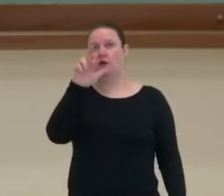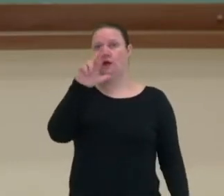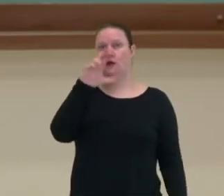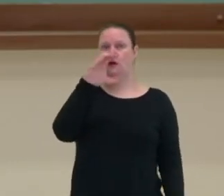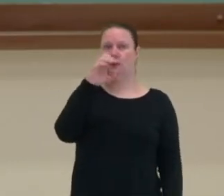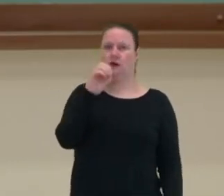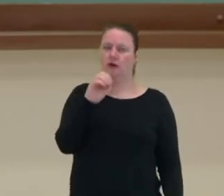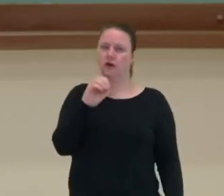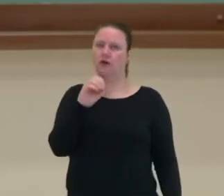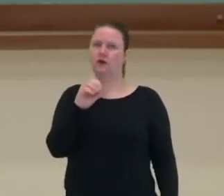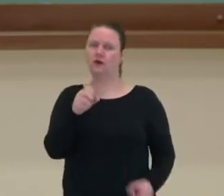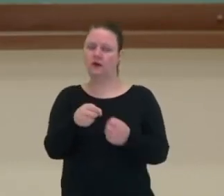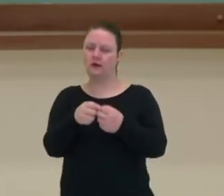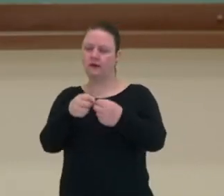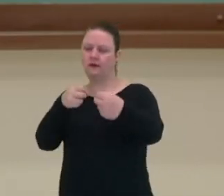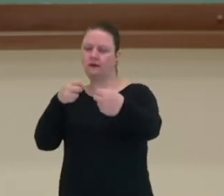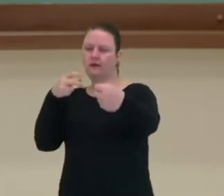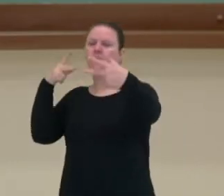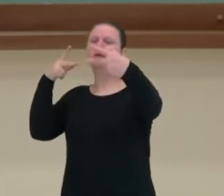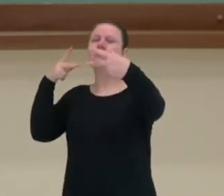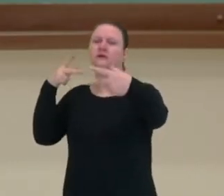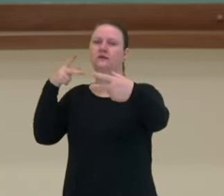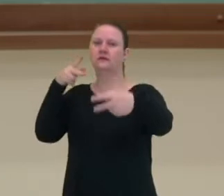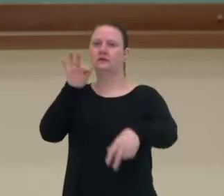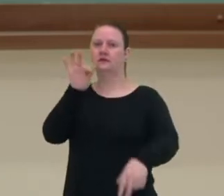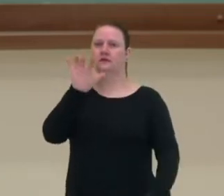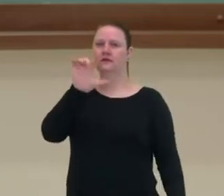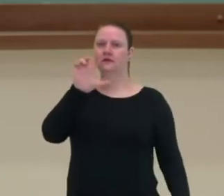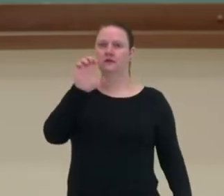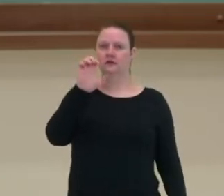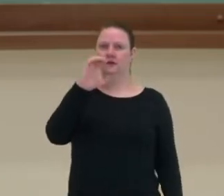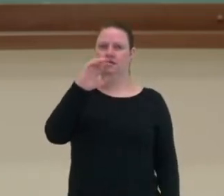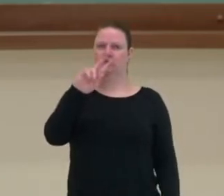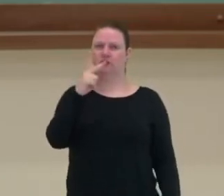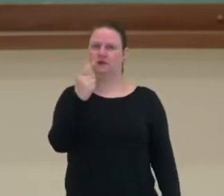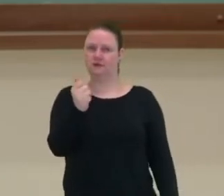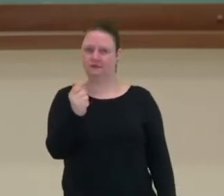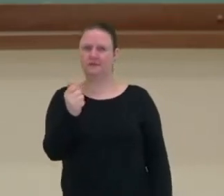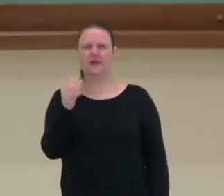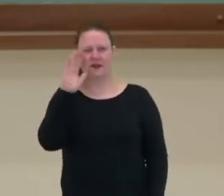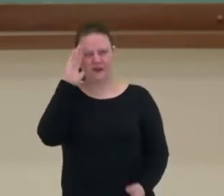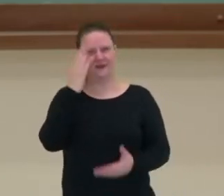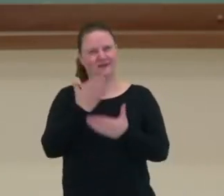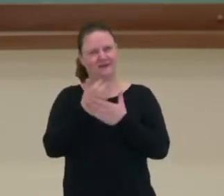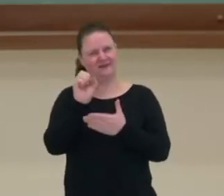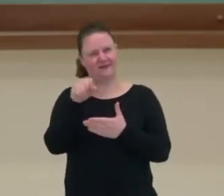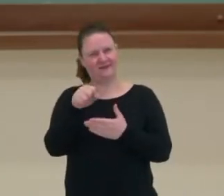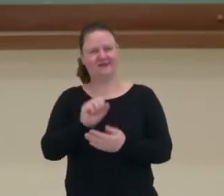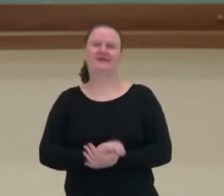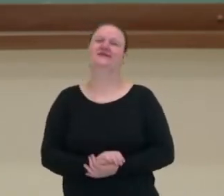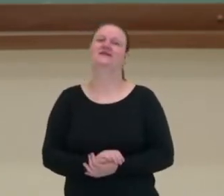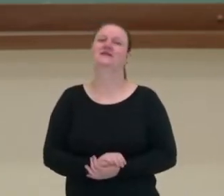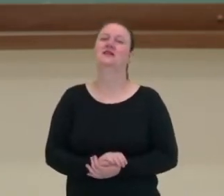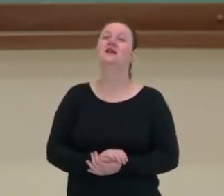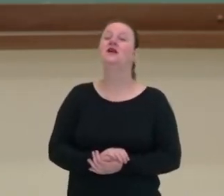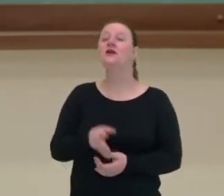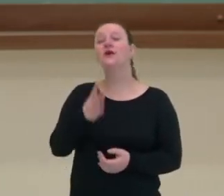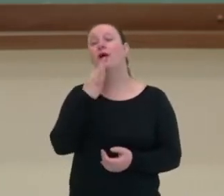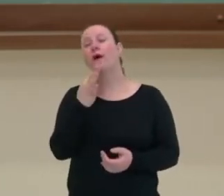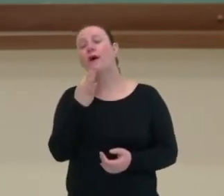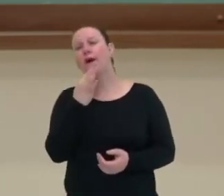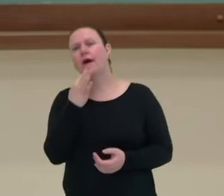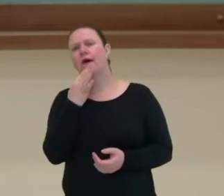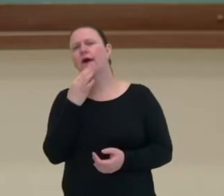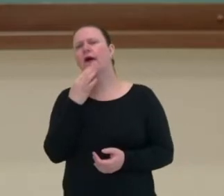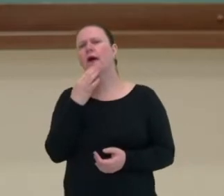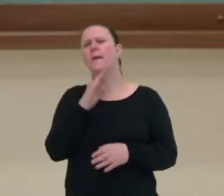já brincou disso, de arco e flecha? Eu acredito que sim, né? Então vamos conhecer agora um pouquinho mais do